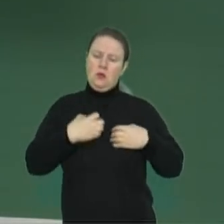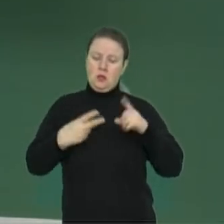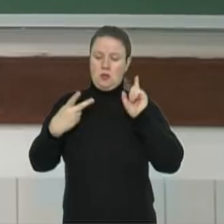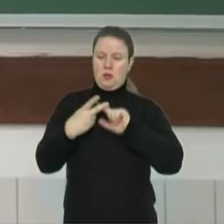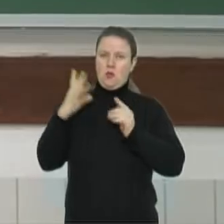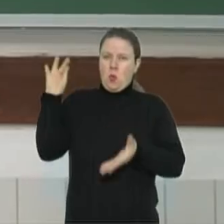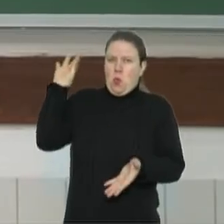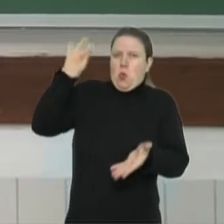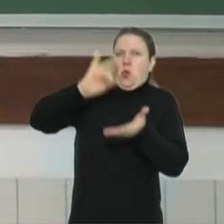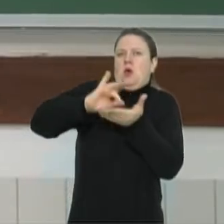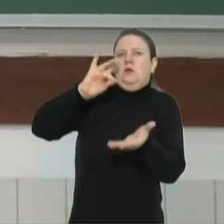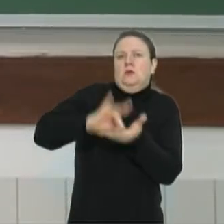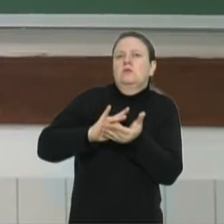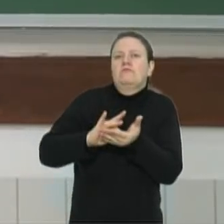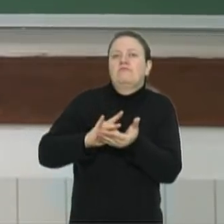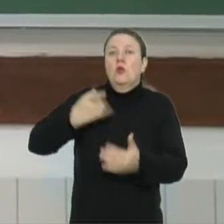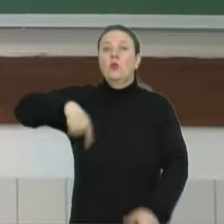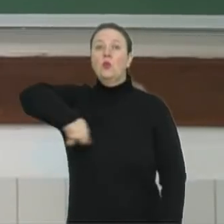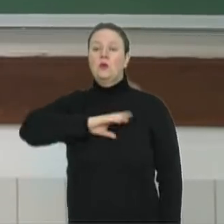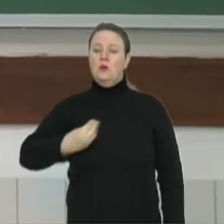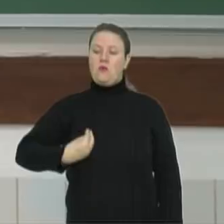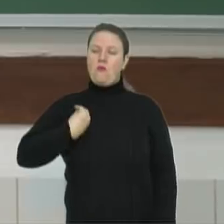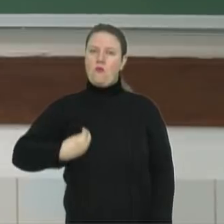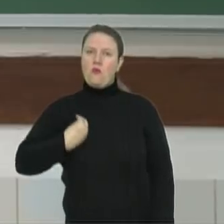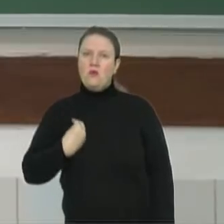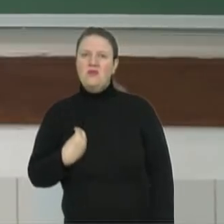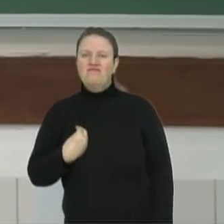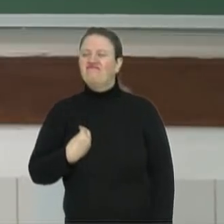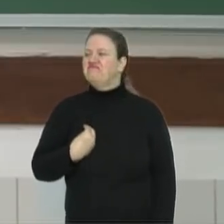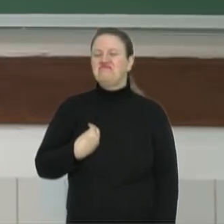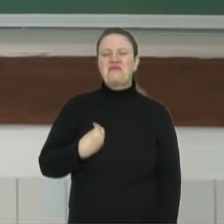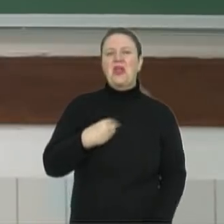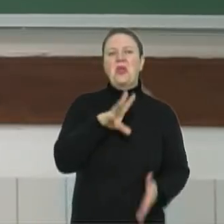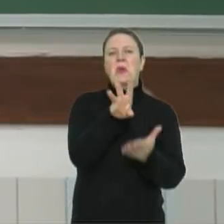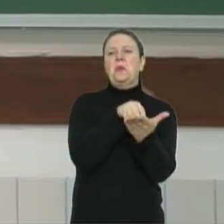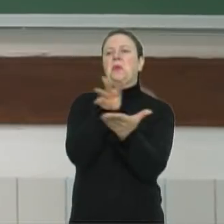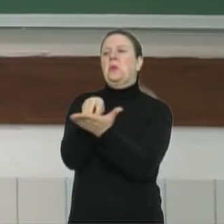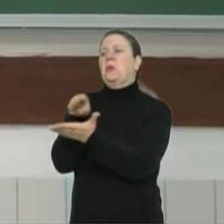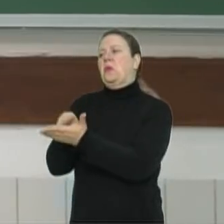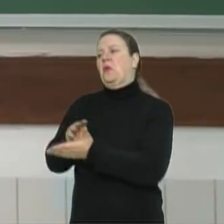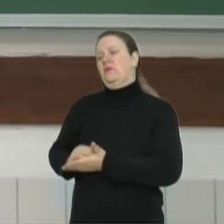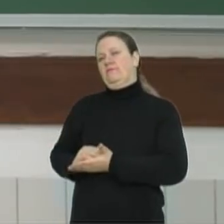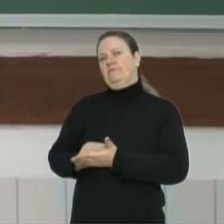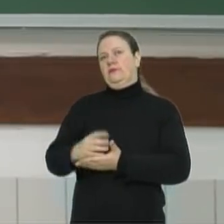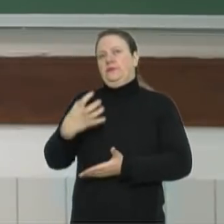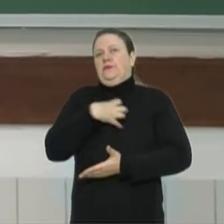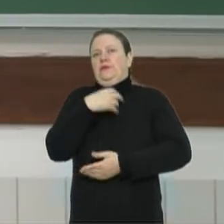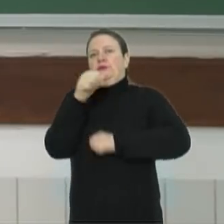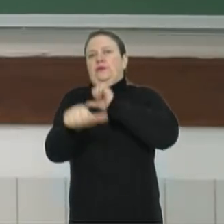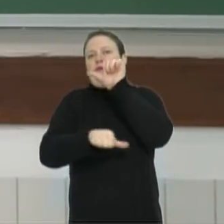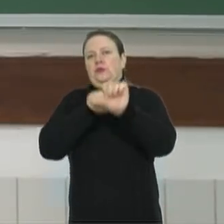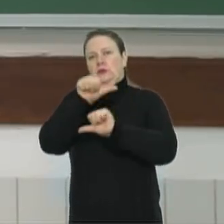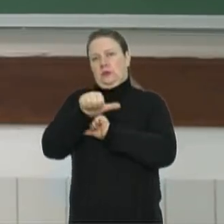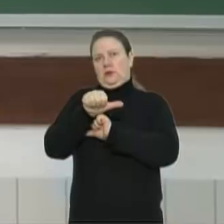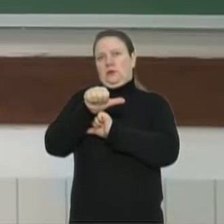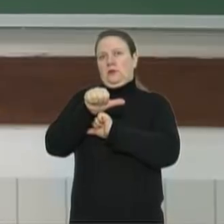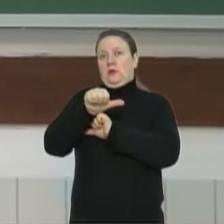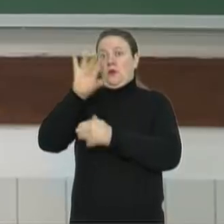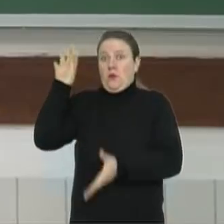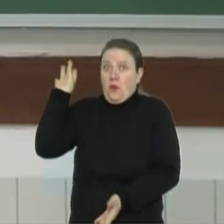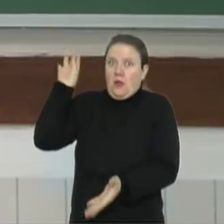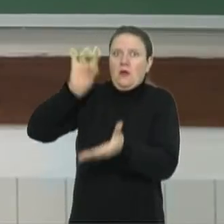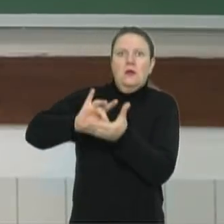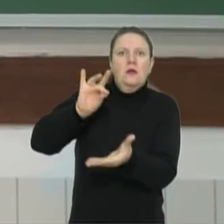autenticidade. Se nós vivemos uma vida inautêntica, a maneira de nós transformarmos essa vida em autêntica